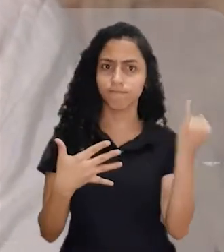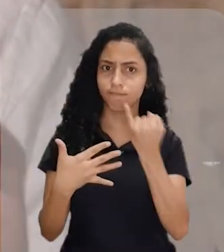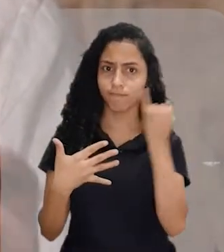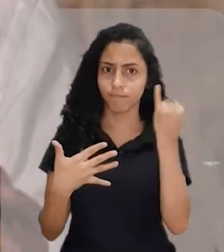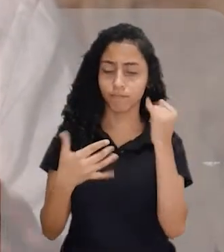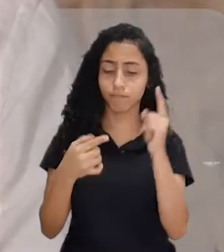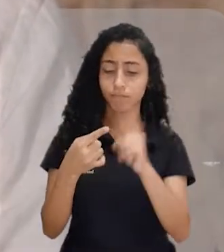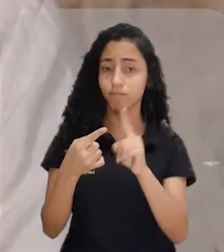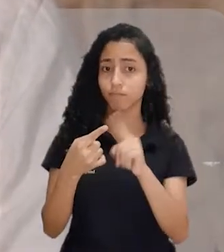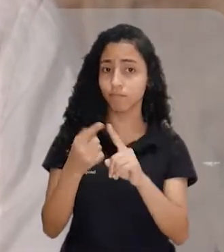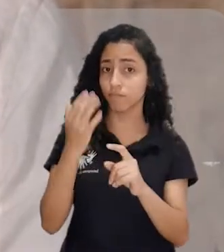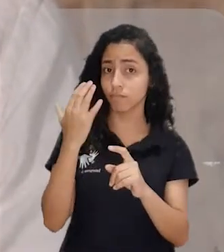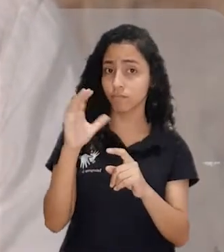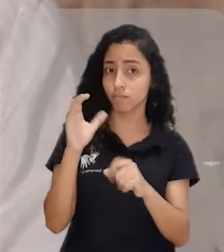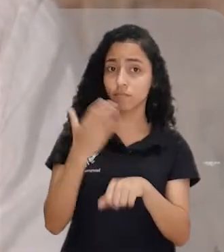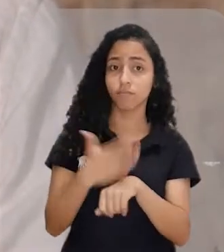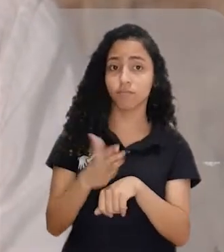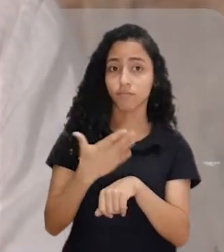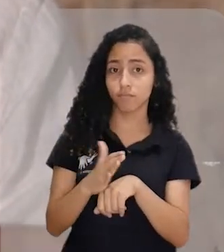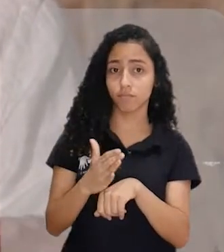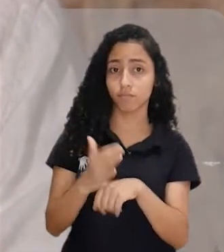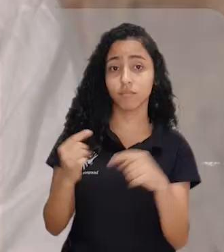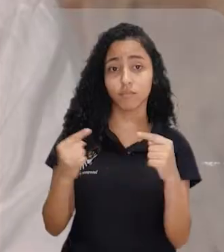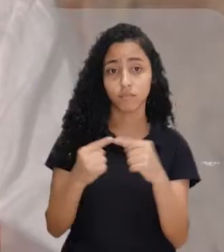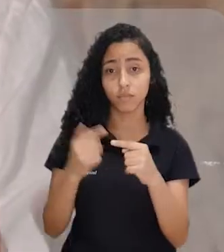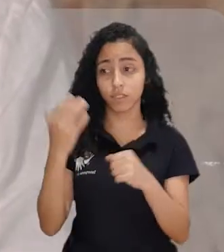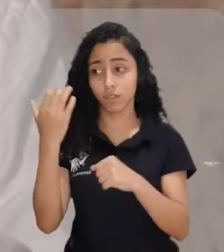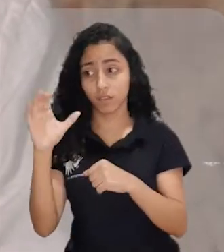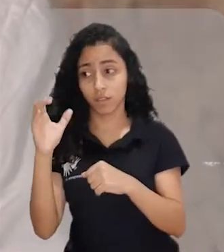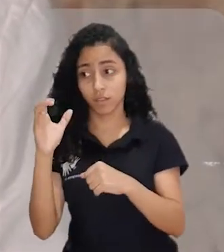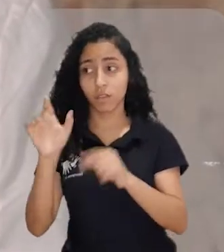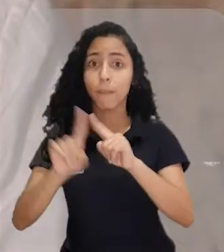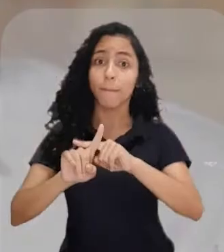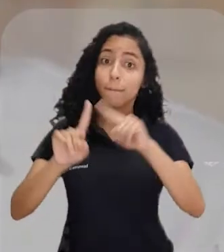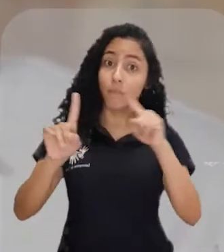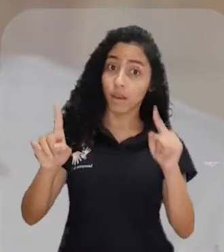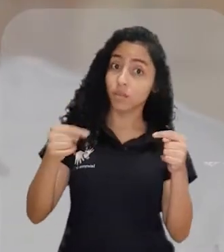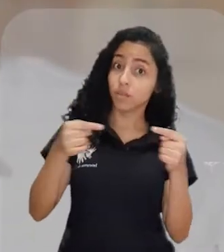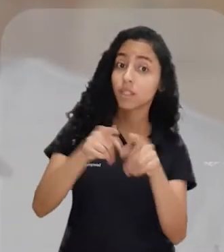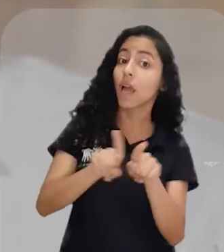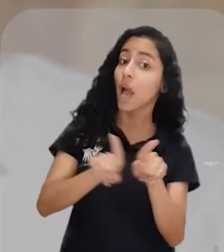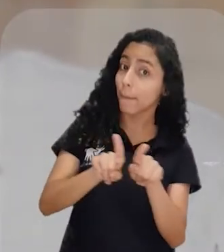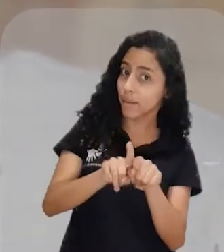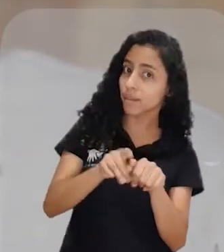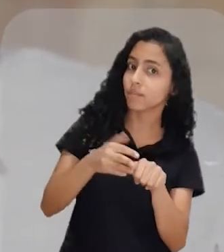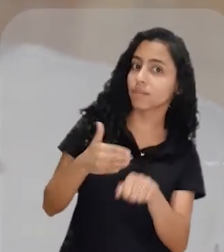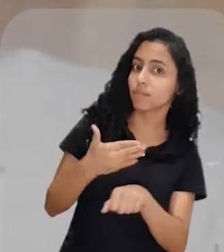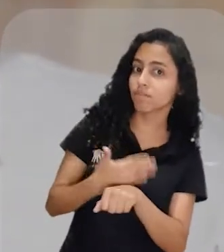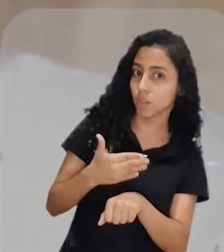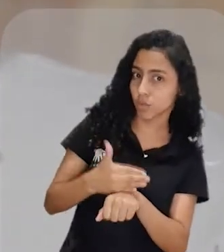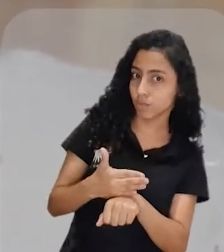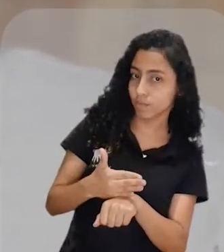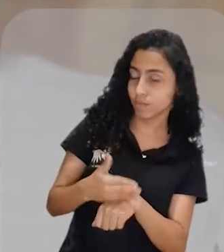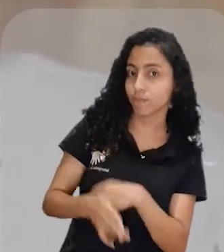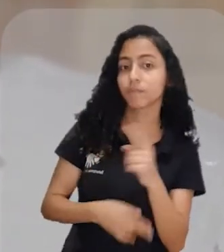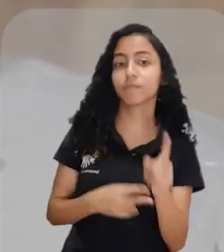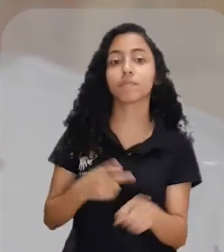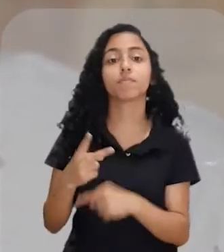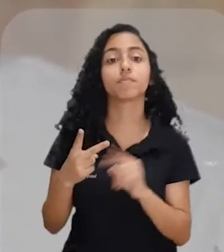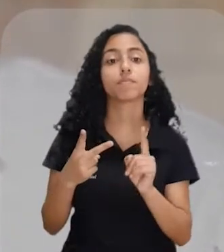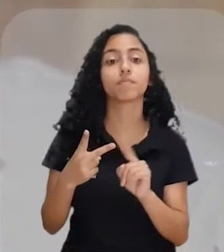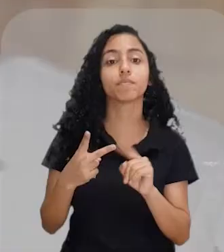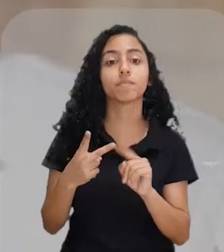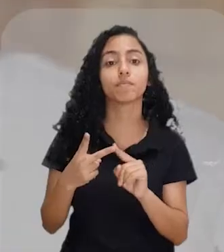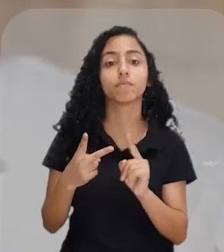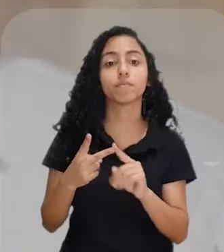definição, existem alguns conceitos que são muito importantes. Primeiro, que a ciência é a prática. Então, envolve uma questão científica, mas envolve também muito